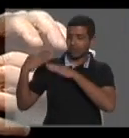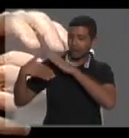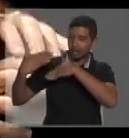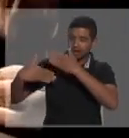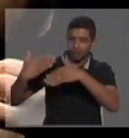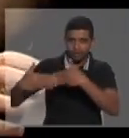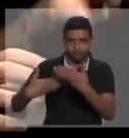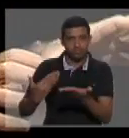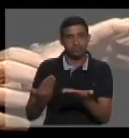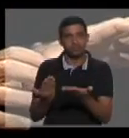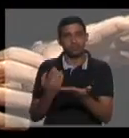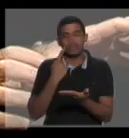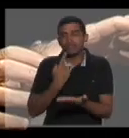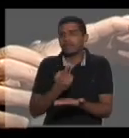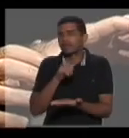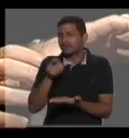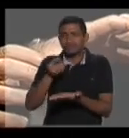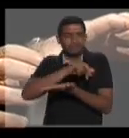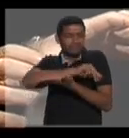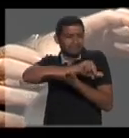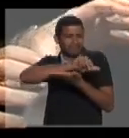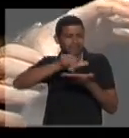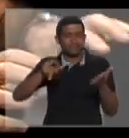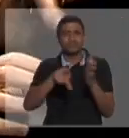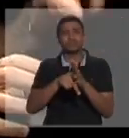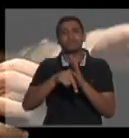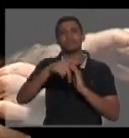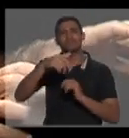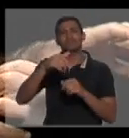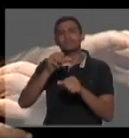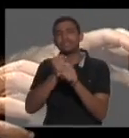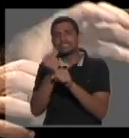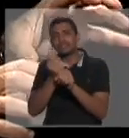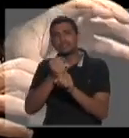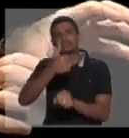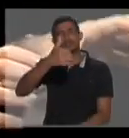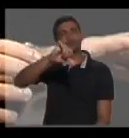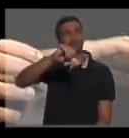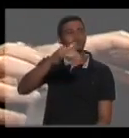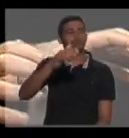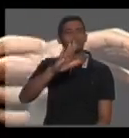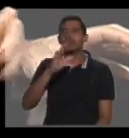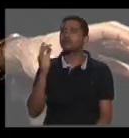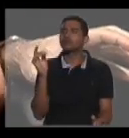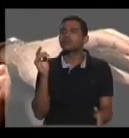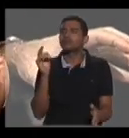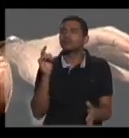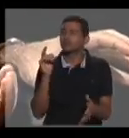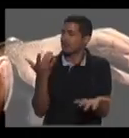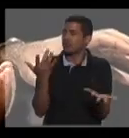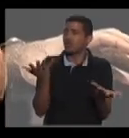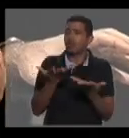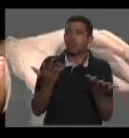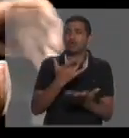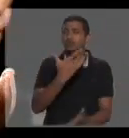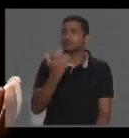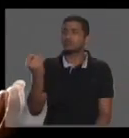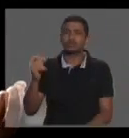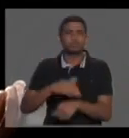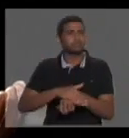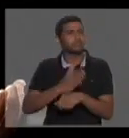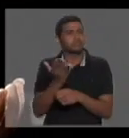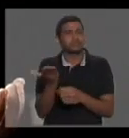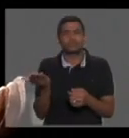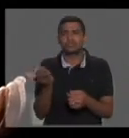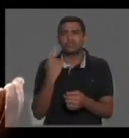XX, que na verdade reproduzia uma série de questões do século XIX. Mas assim, eu olhava assim, opa, mas aqui no século XXI,